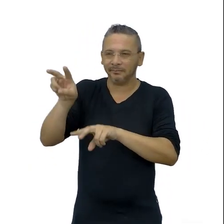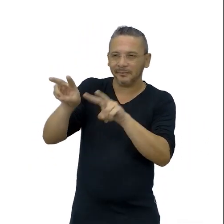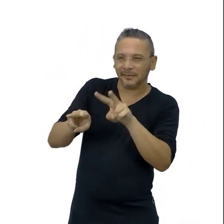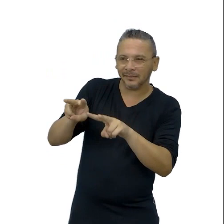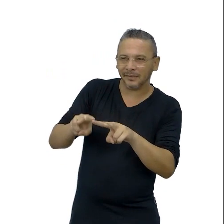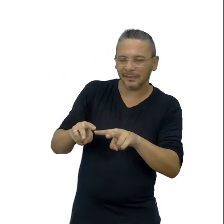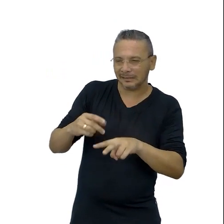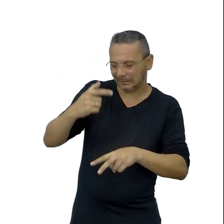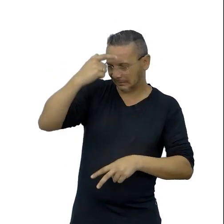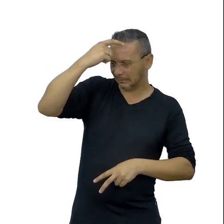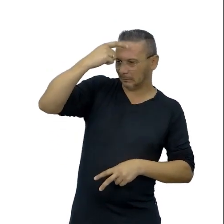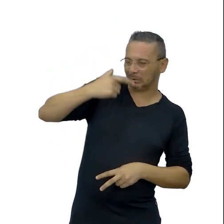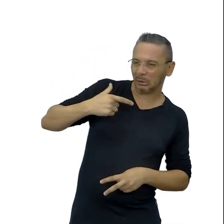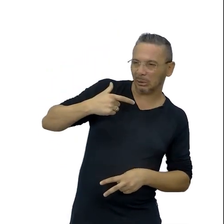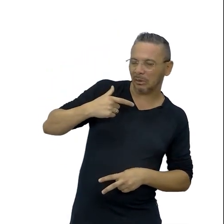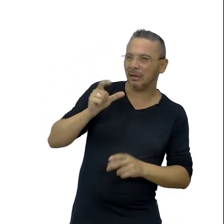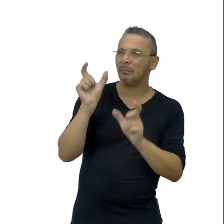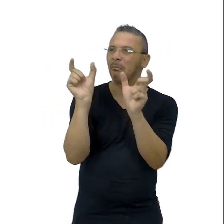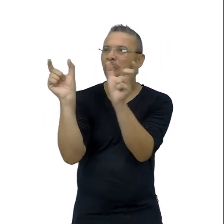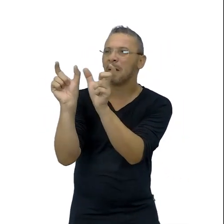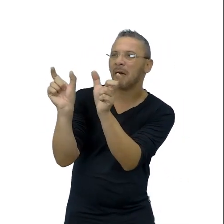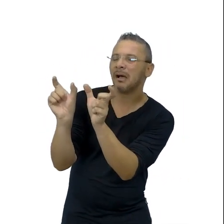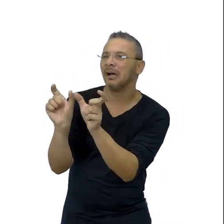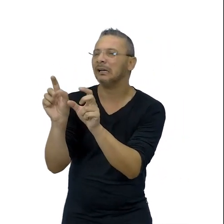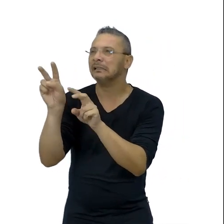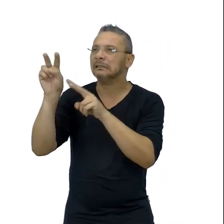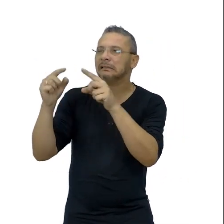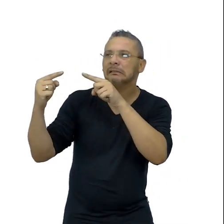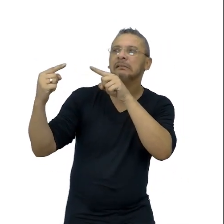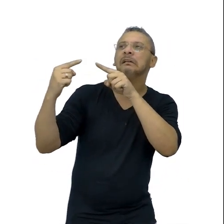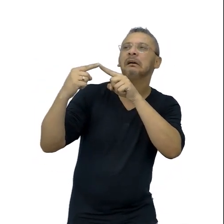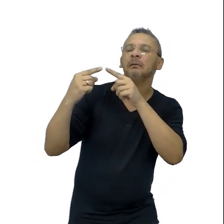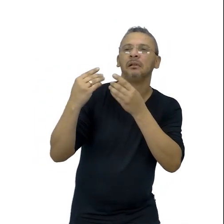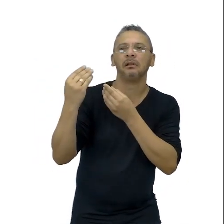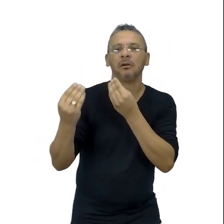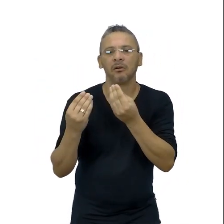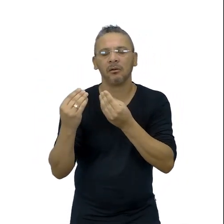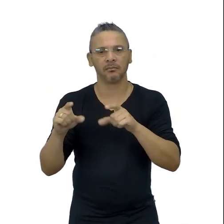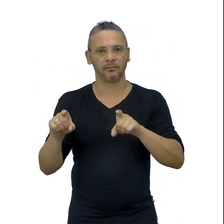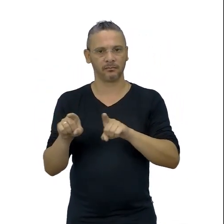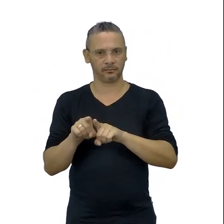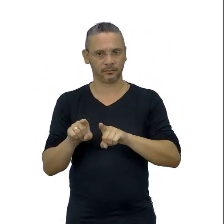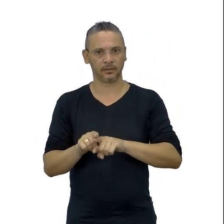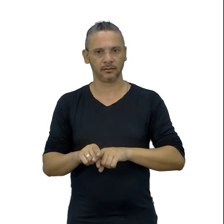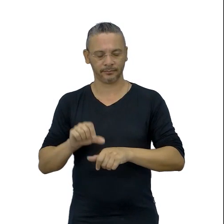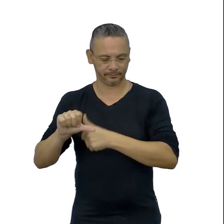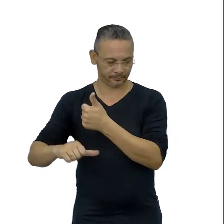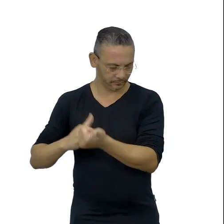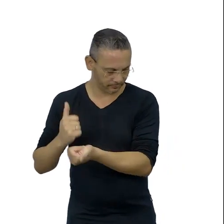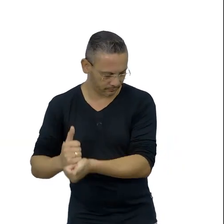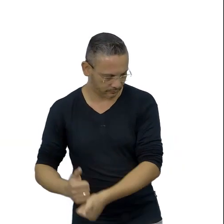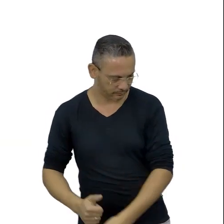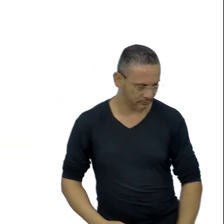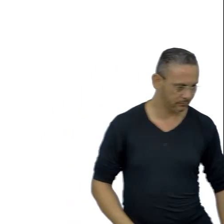e não verbal, identificando a figura de linguagem antítese, né?